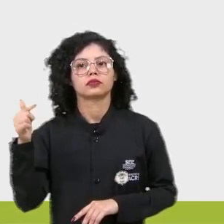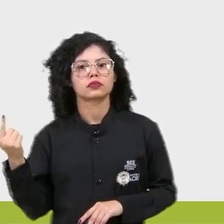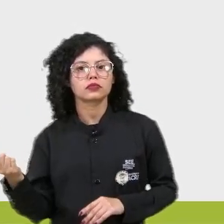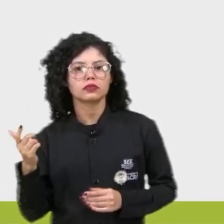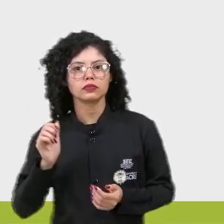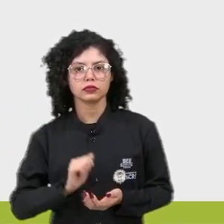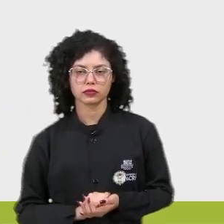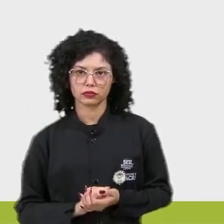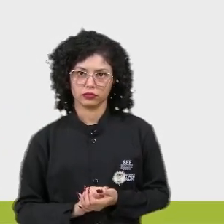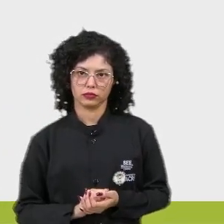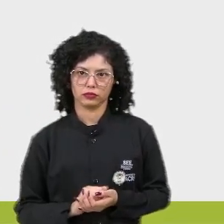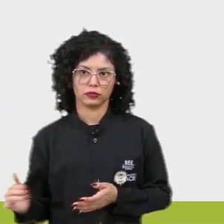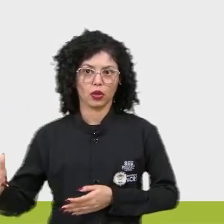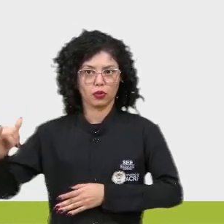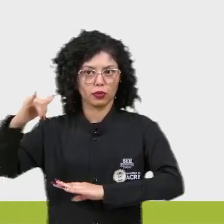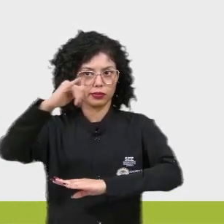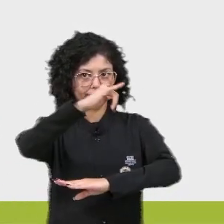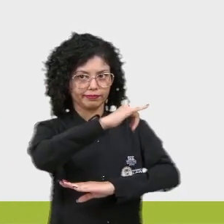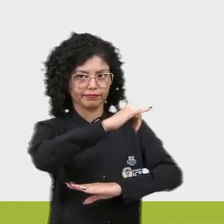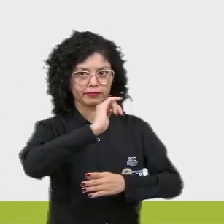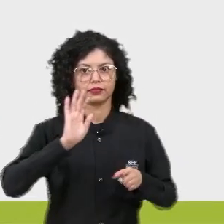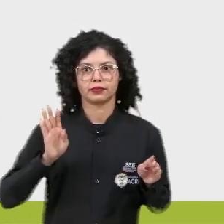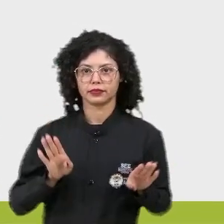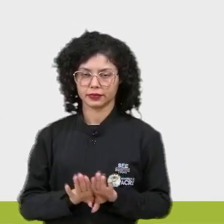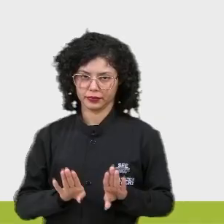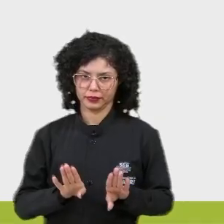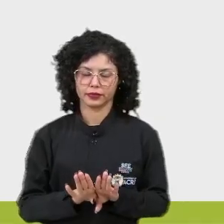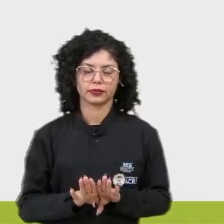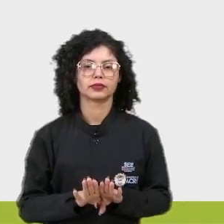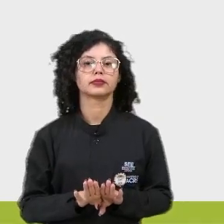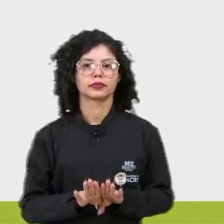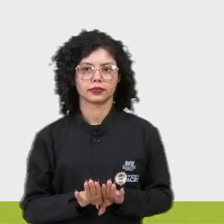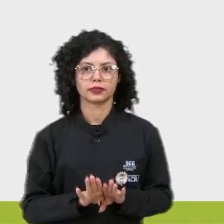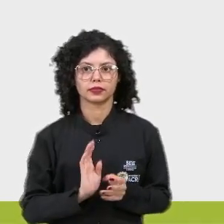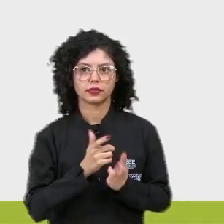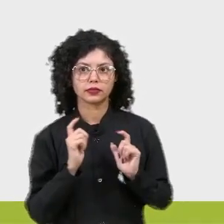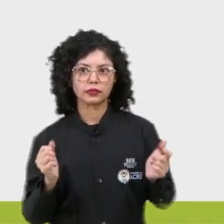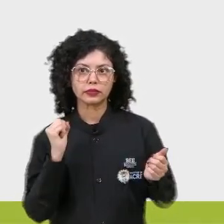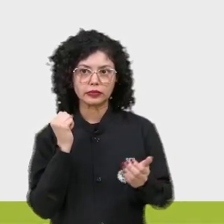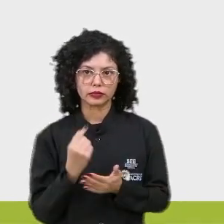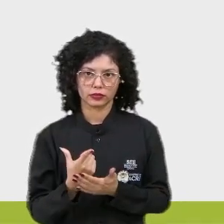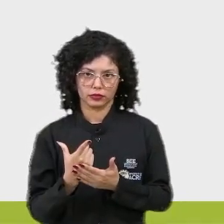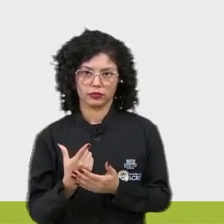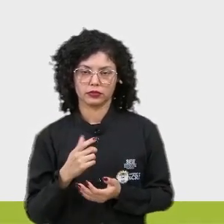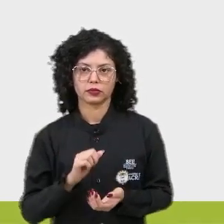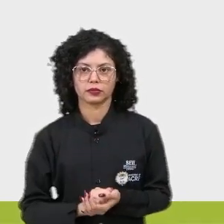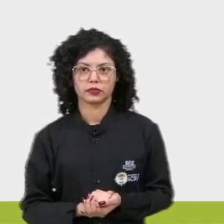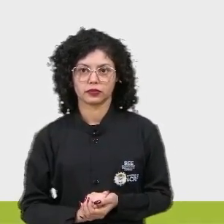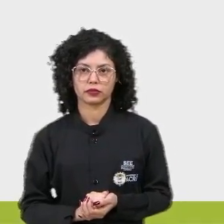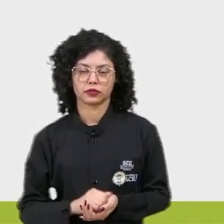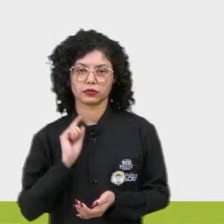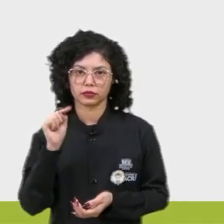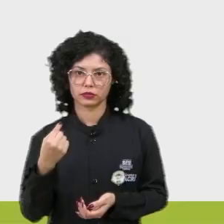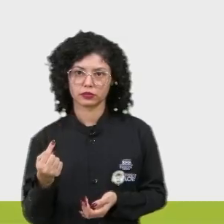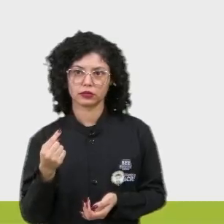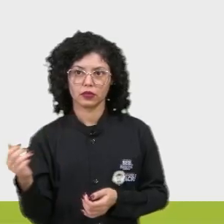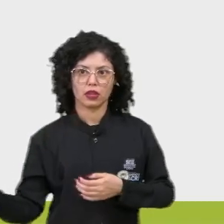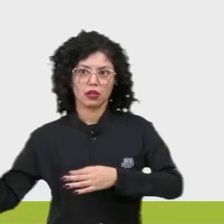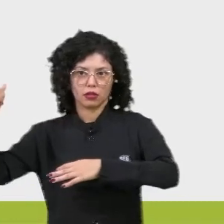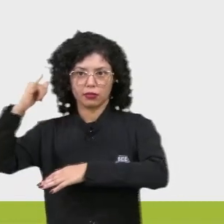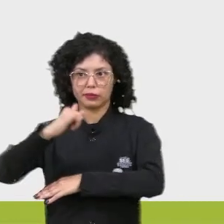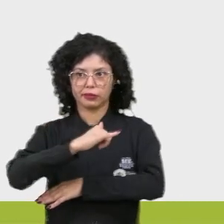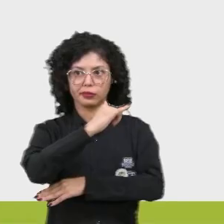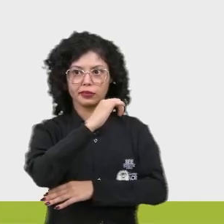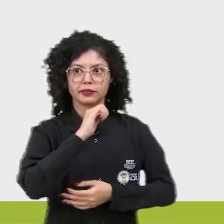de transporte é o aéreo. Também é um modal de transporte com alto investimento. É aquele que utiliza o ar para